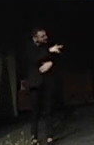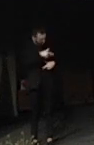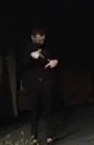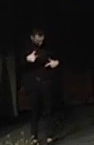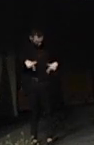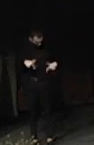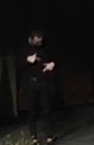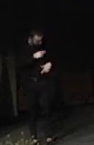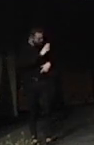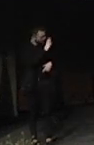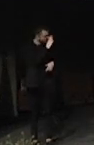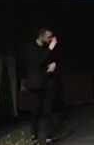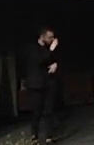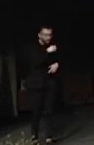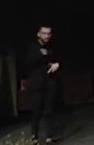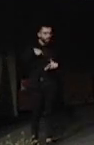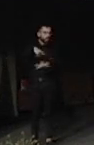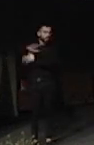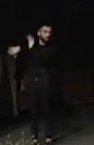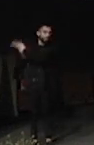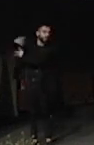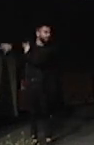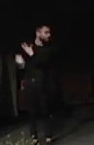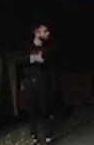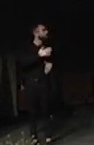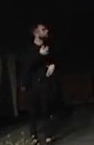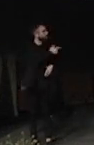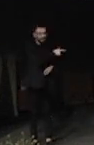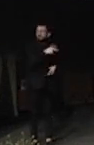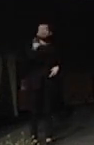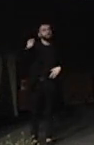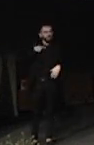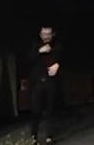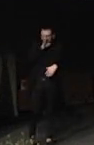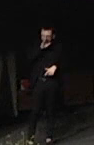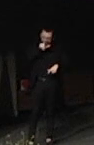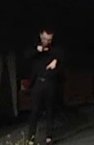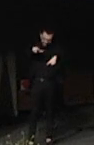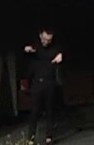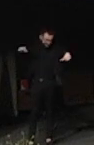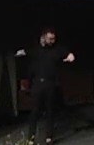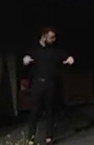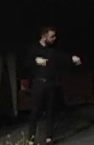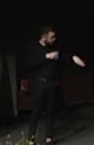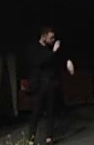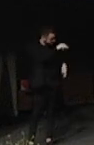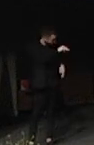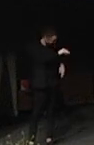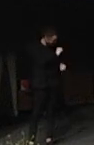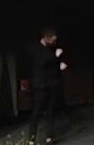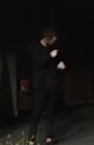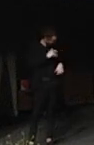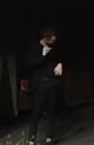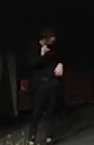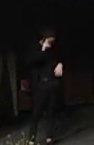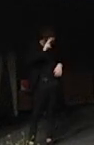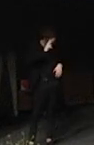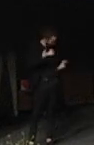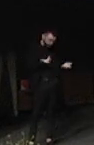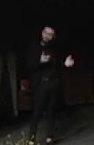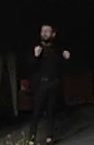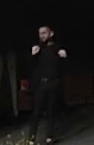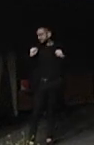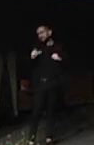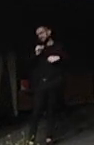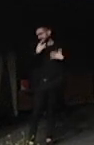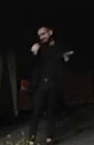no silêncio ou no caos? No silêncio absoluto. Mas já que você tem 5 minutos, e posso contar uma história? Pode,